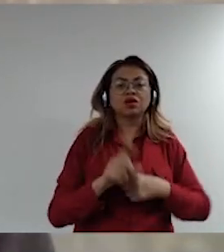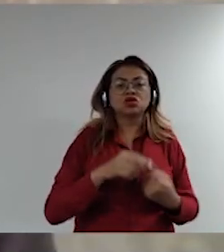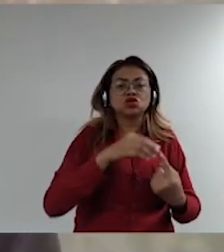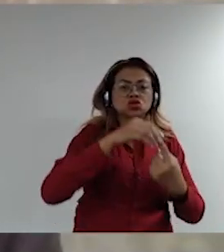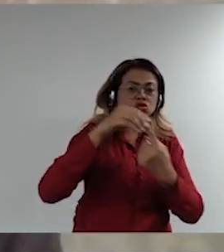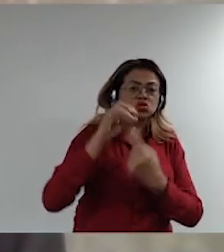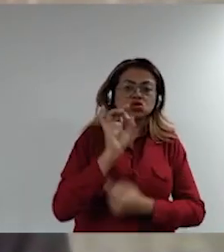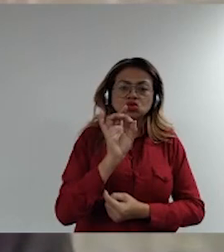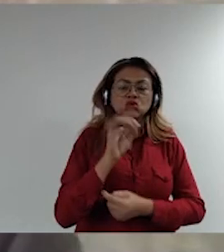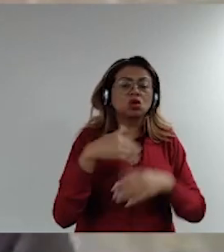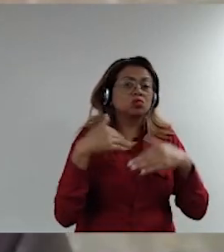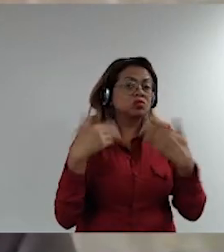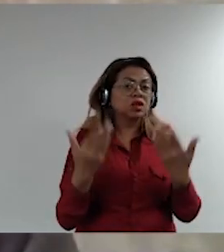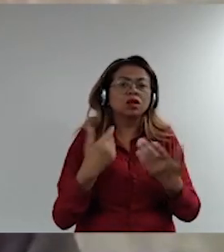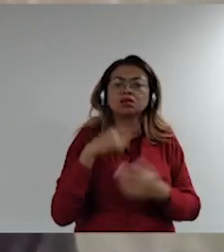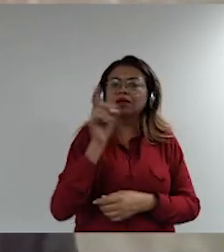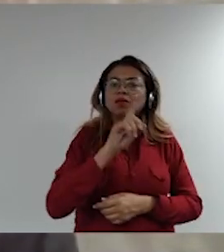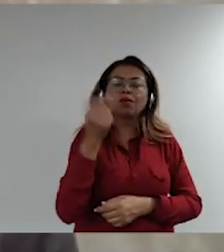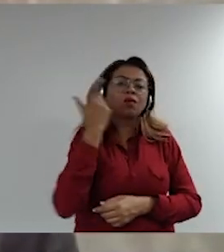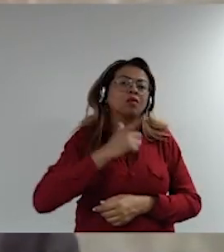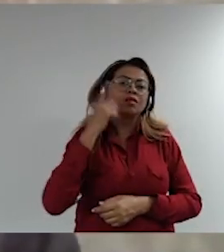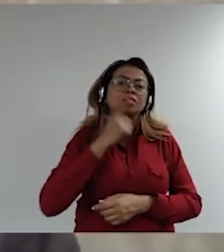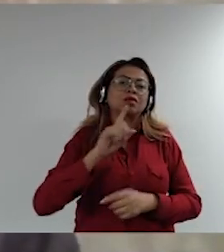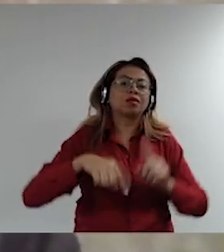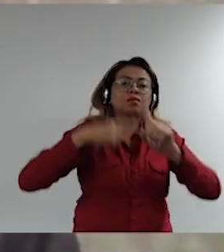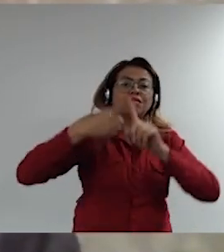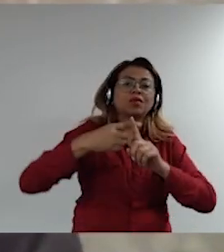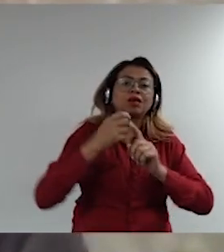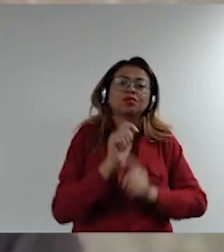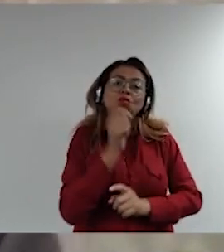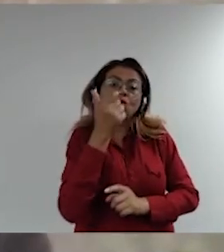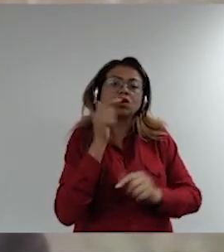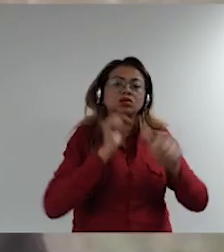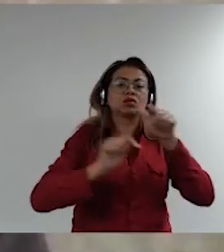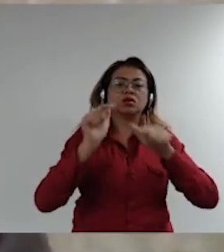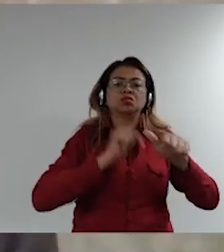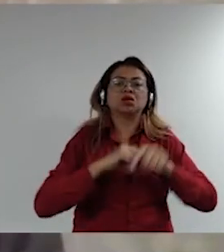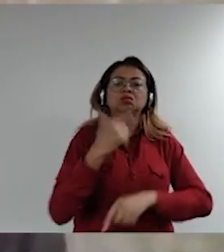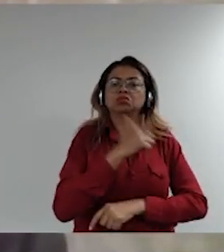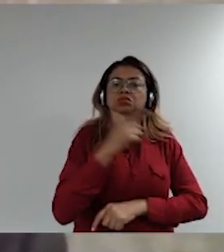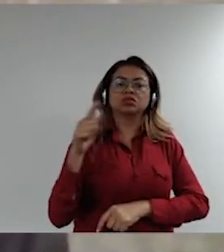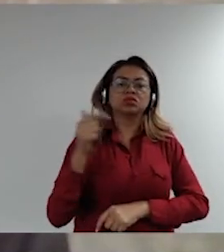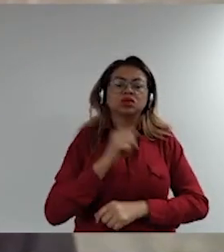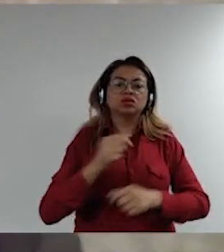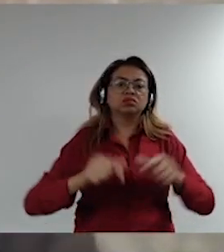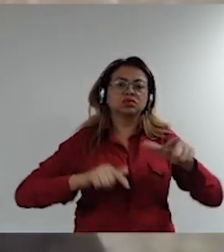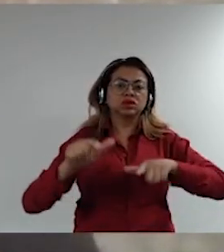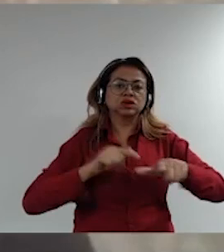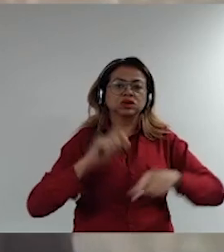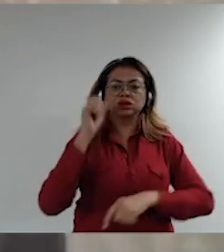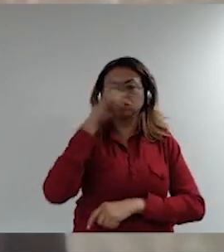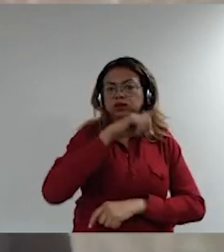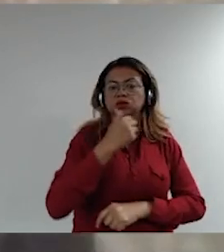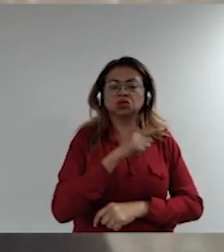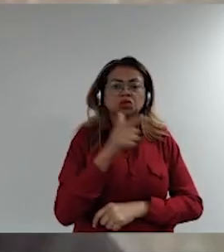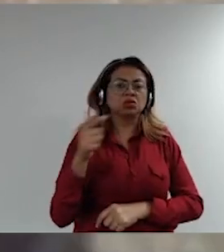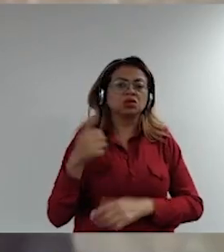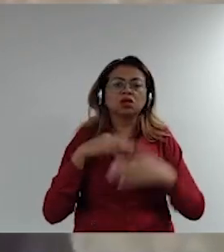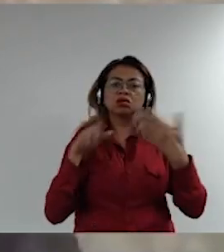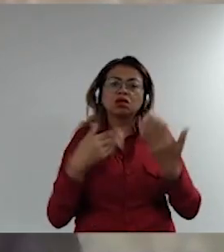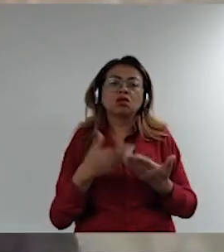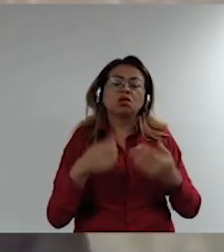em extinção, ele já não consegue mais trabalhar. Ele não tem mais serviço. Quando ele não tem serviço,